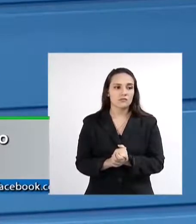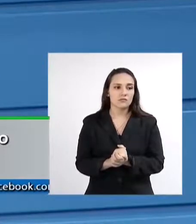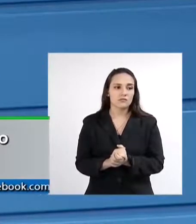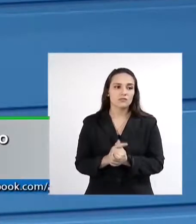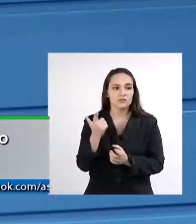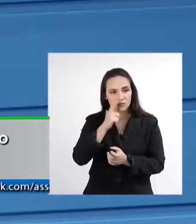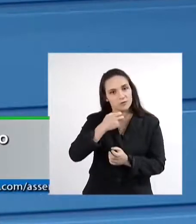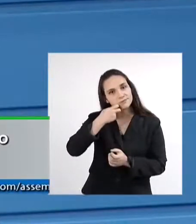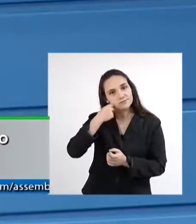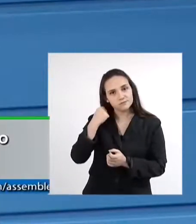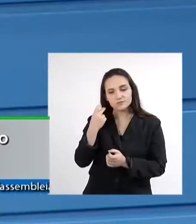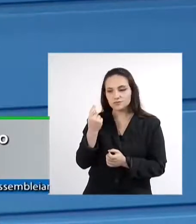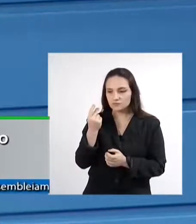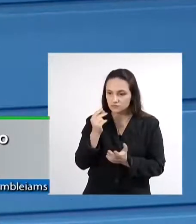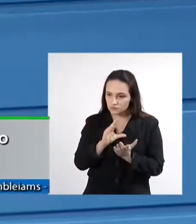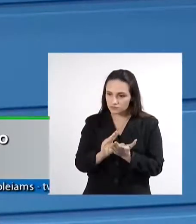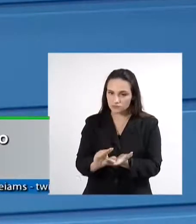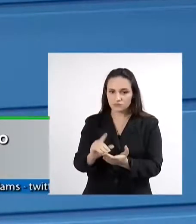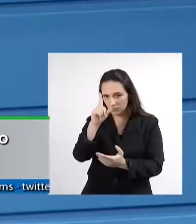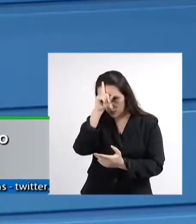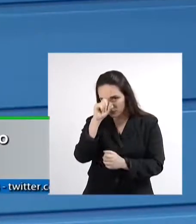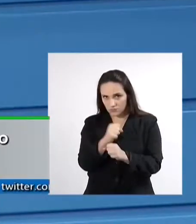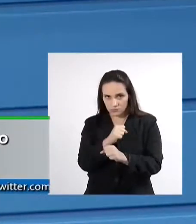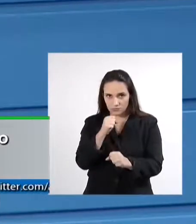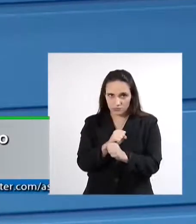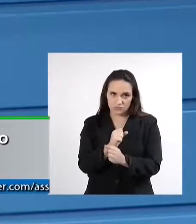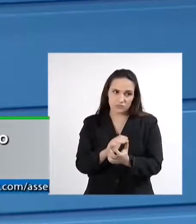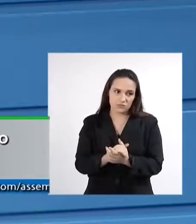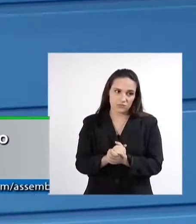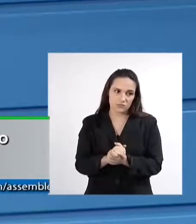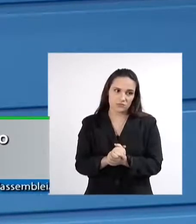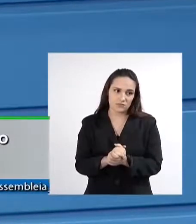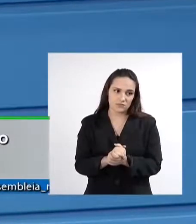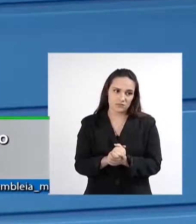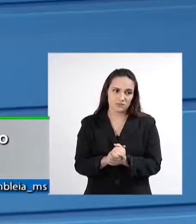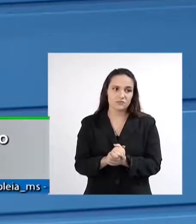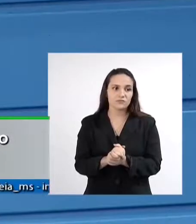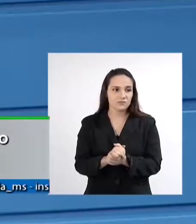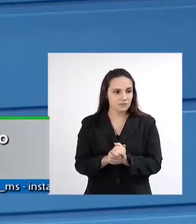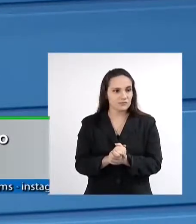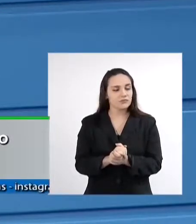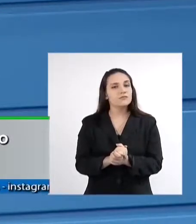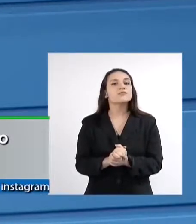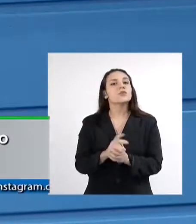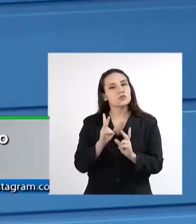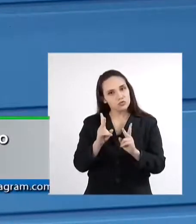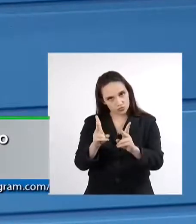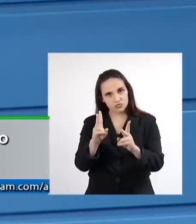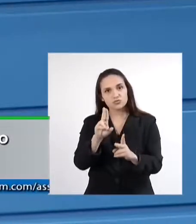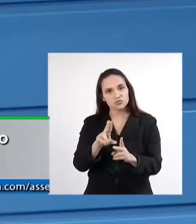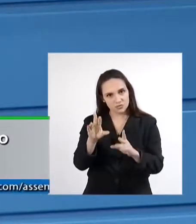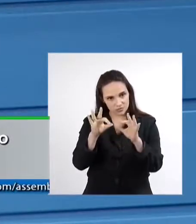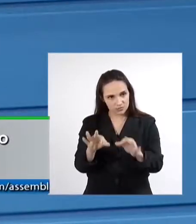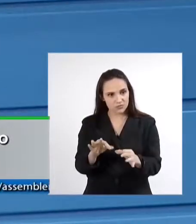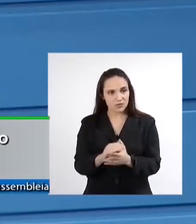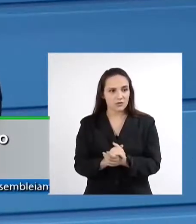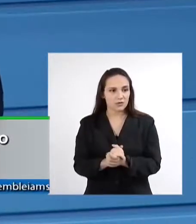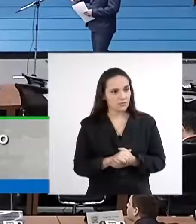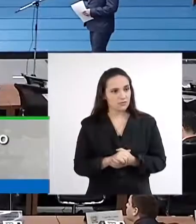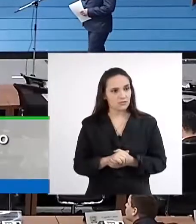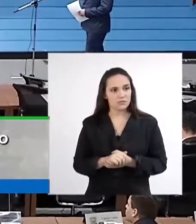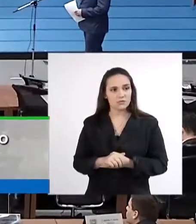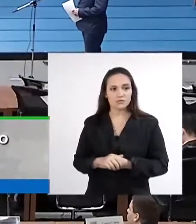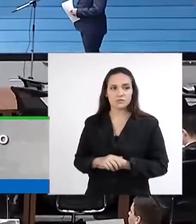captação de recursos para o hospital, e eu tenho certeza que, como já está sendo muito bem aplicado, vai continuar sendo aplicado e atendendo toda a nossa